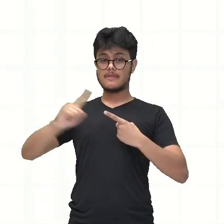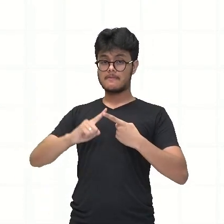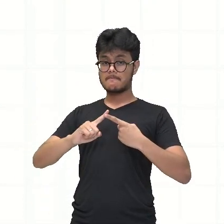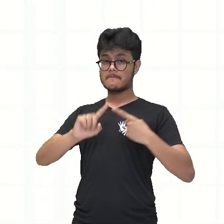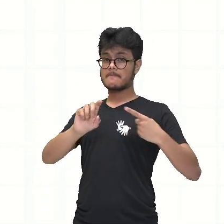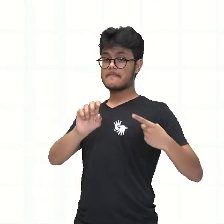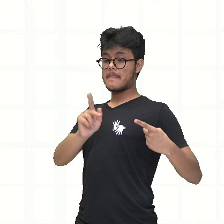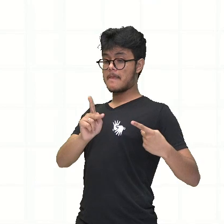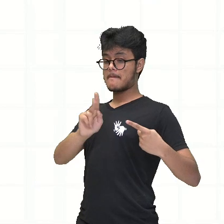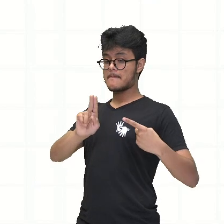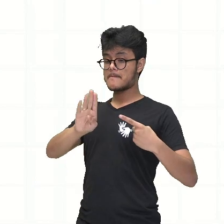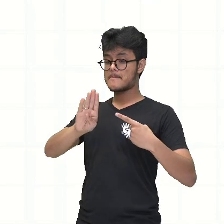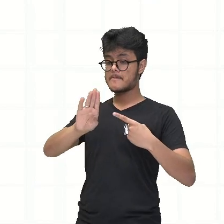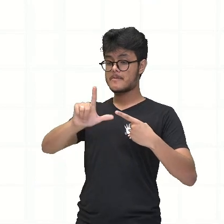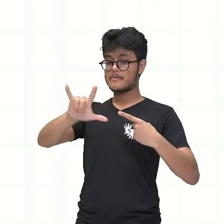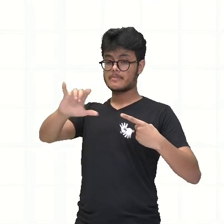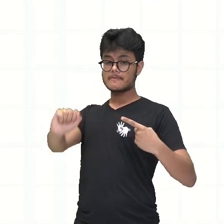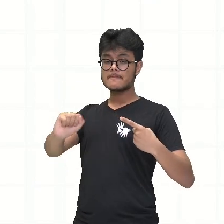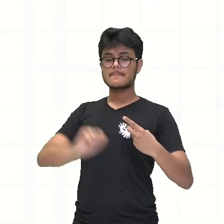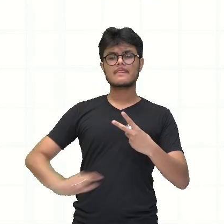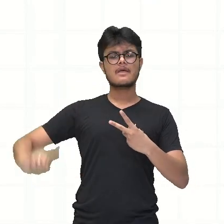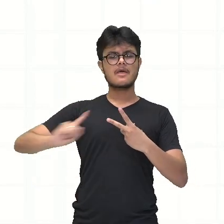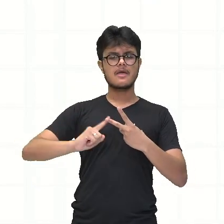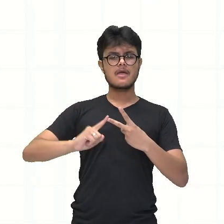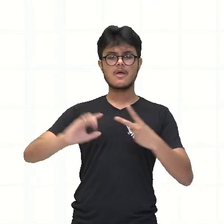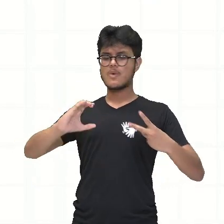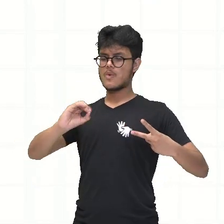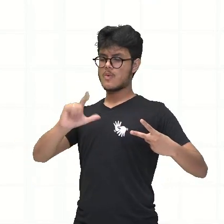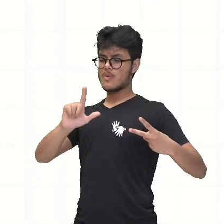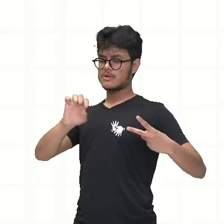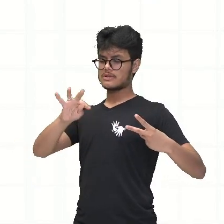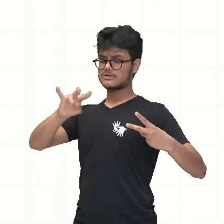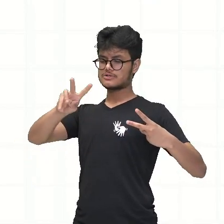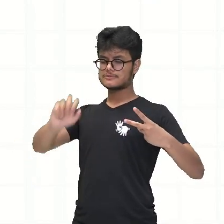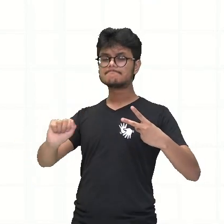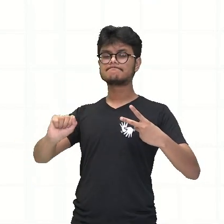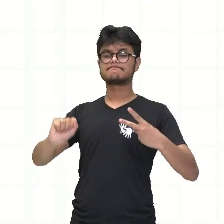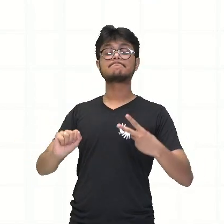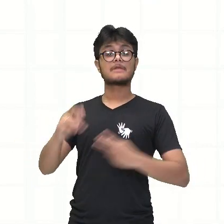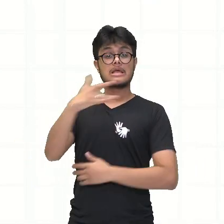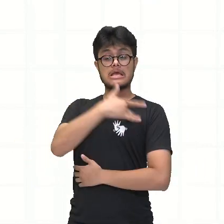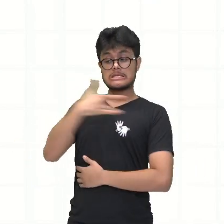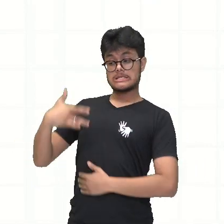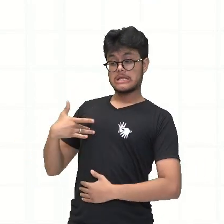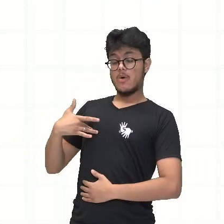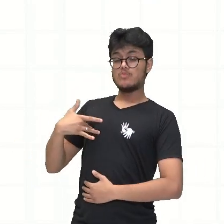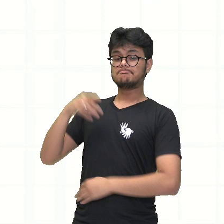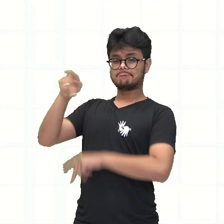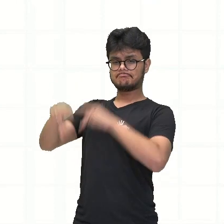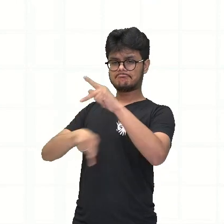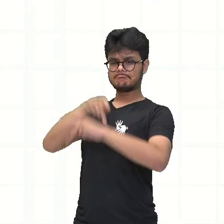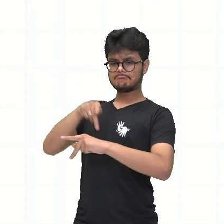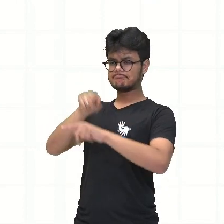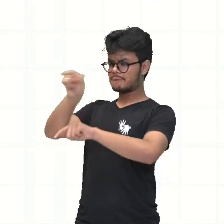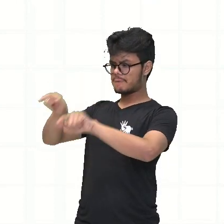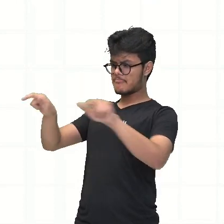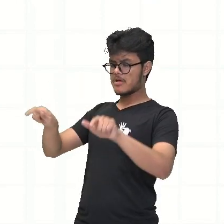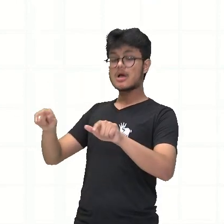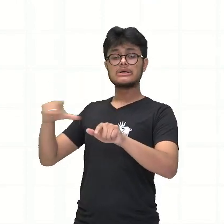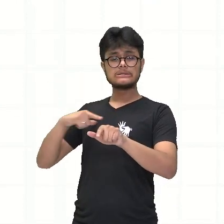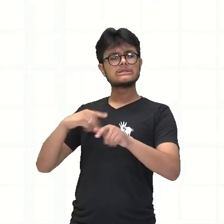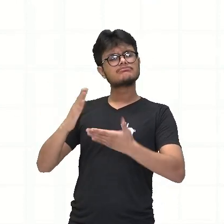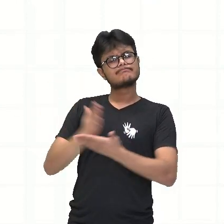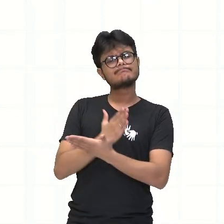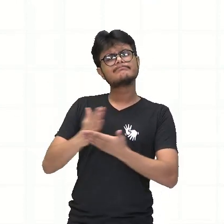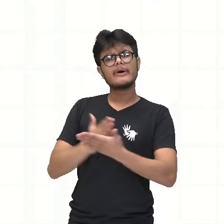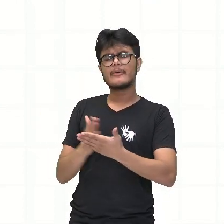pública é a ausência de doença. Né? Então, no caso da saúde pública, existem, né, geralmente, em algumas